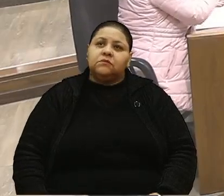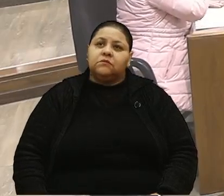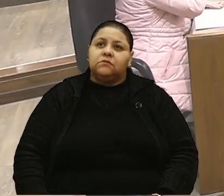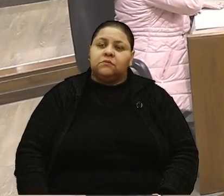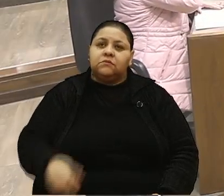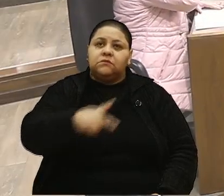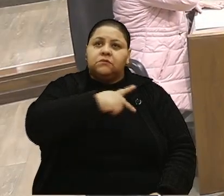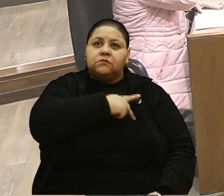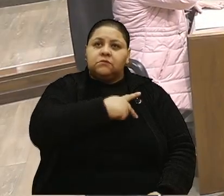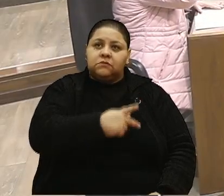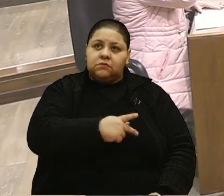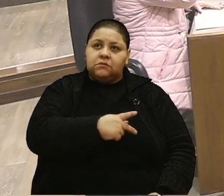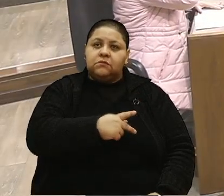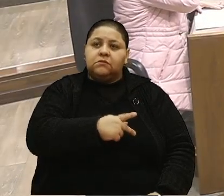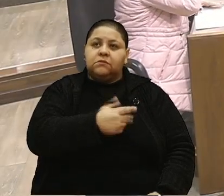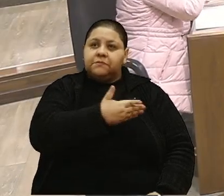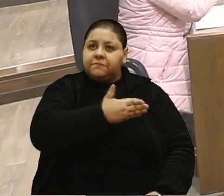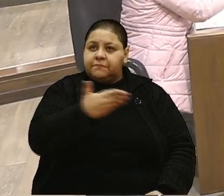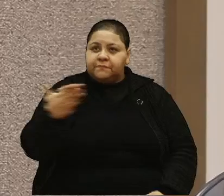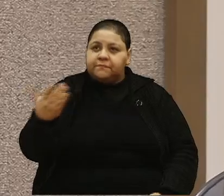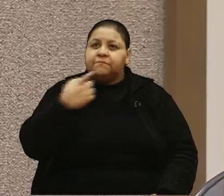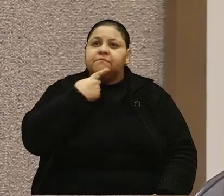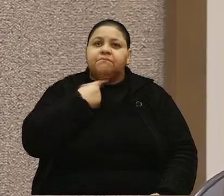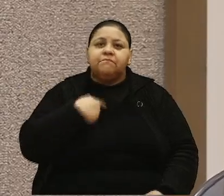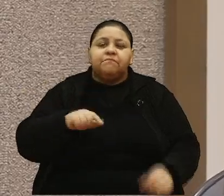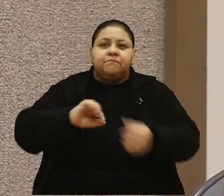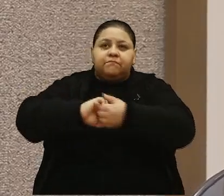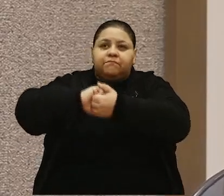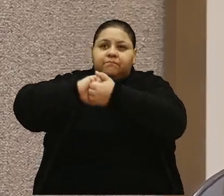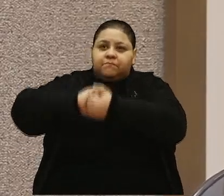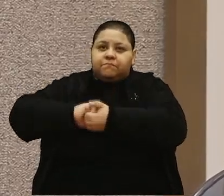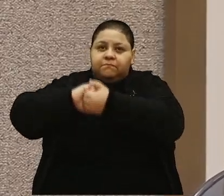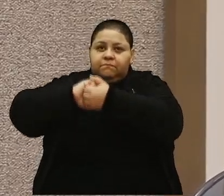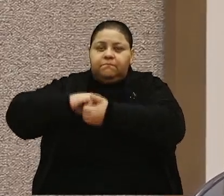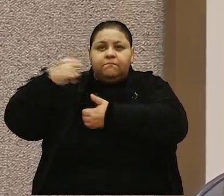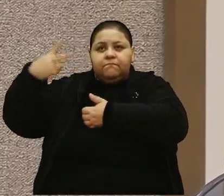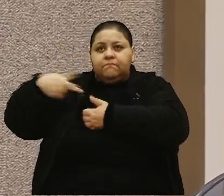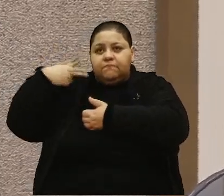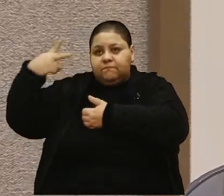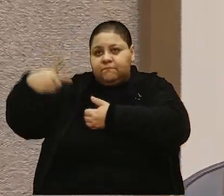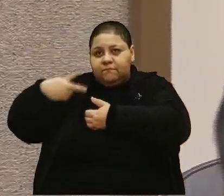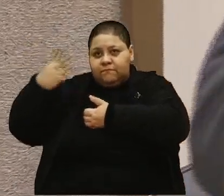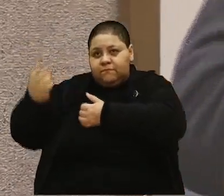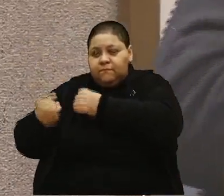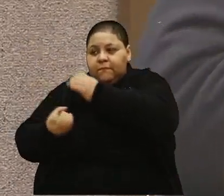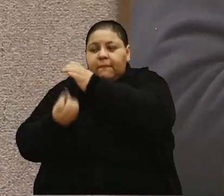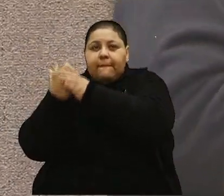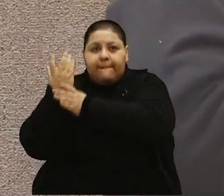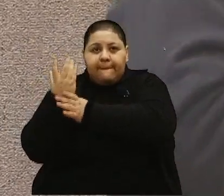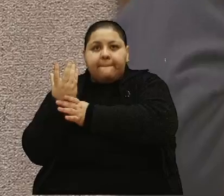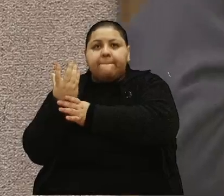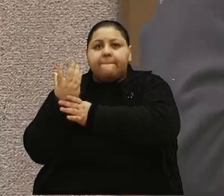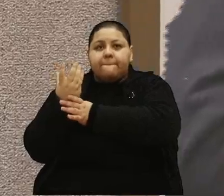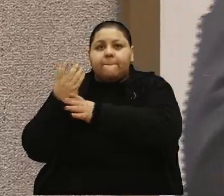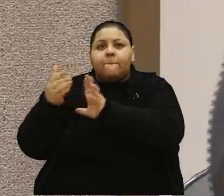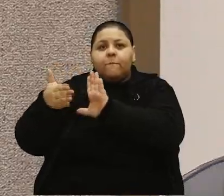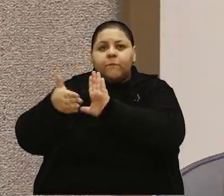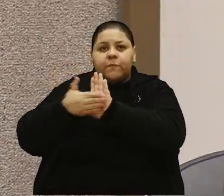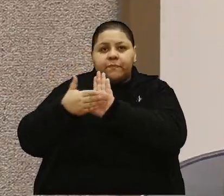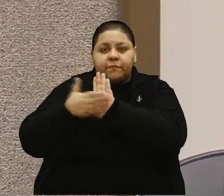Presidente, senhoras e senhores vereadores, em primeiro lugar, gostaria de cumprimentar os vereadores autores desta